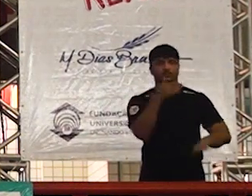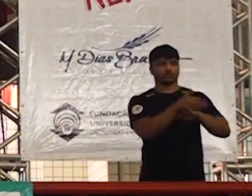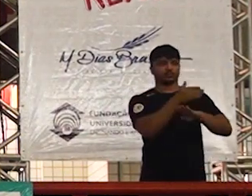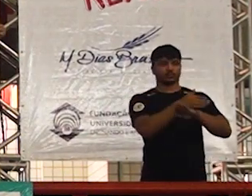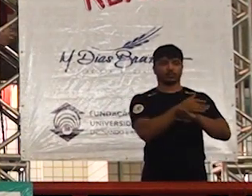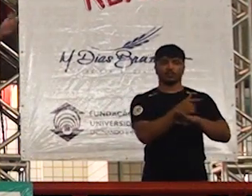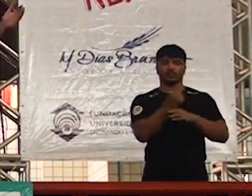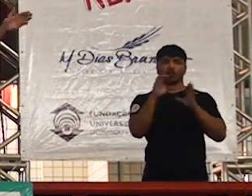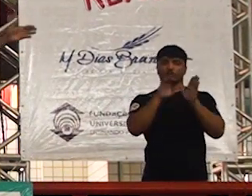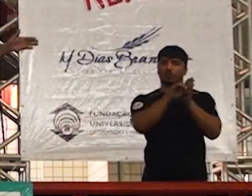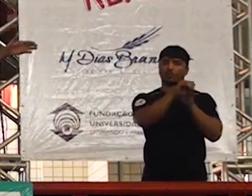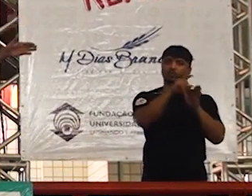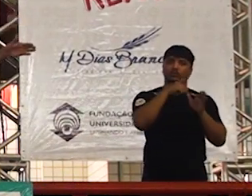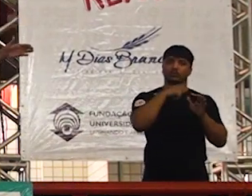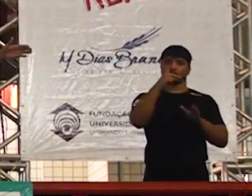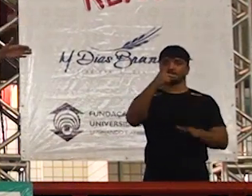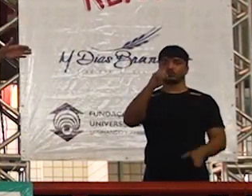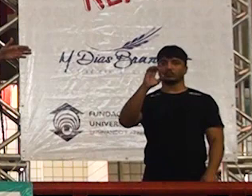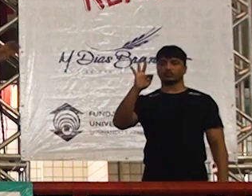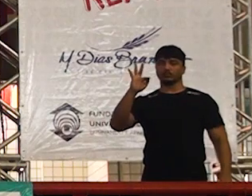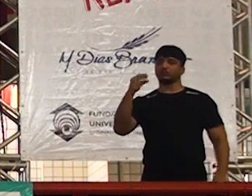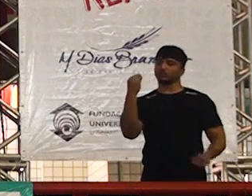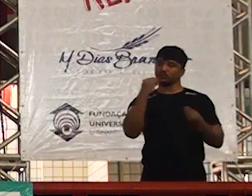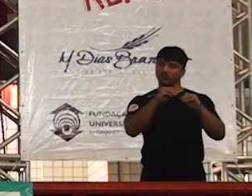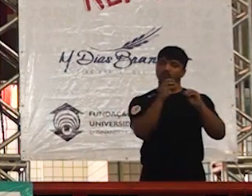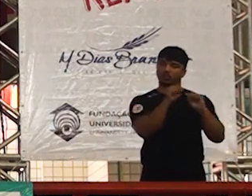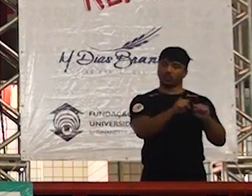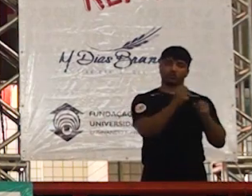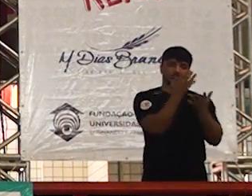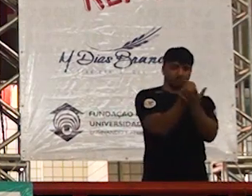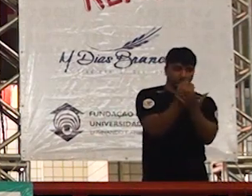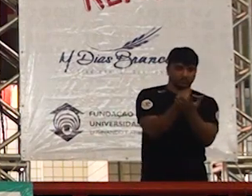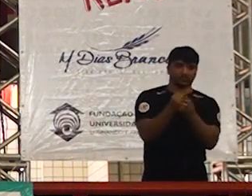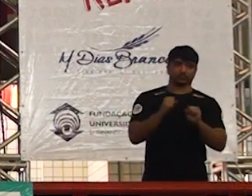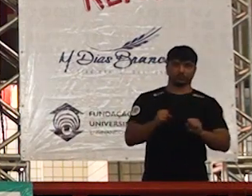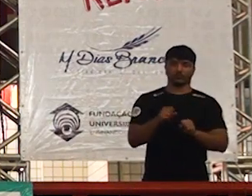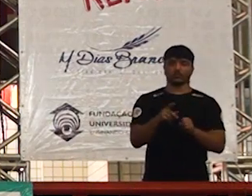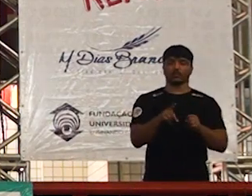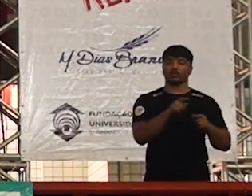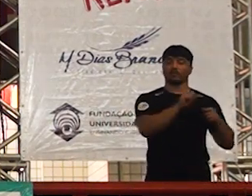Google, cartilhaparticipante.pdf, é um material gratuito feito pelo IDEP.